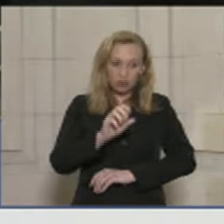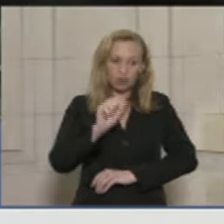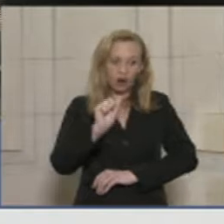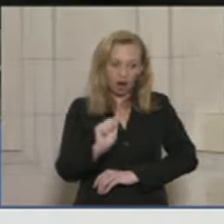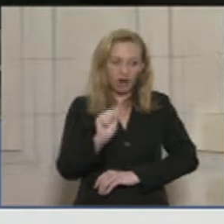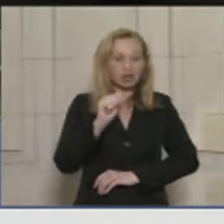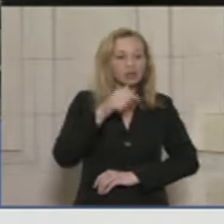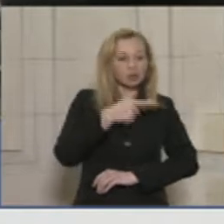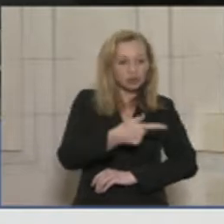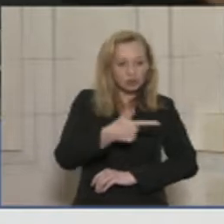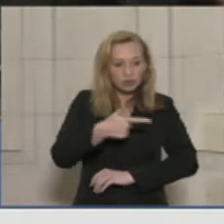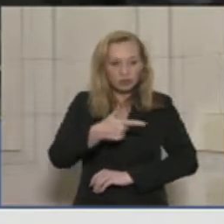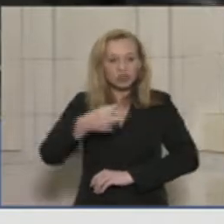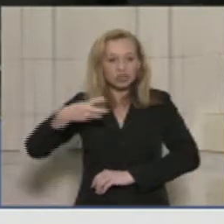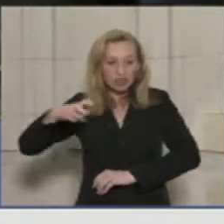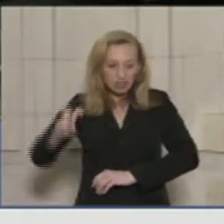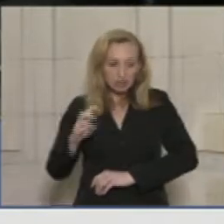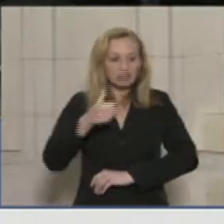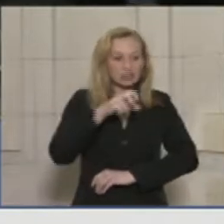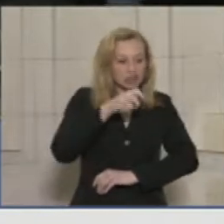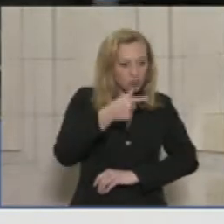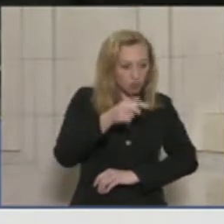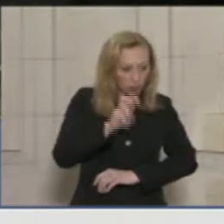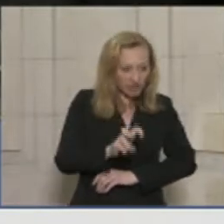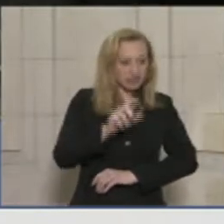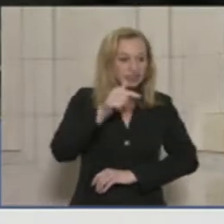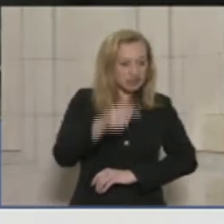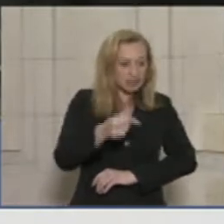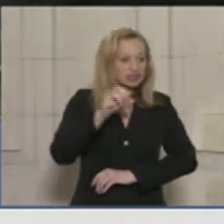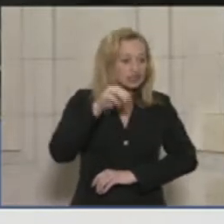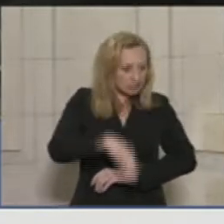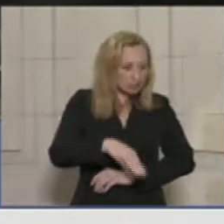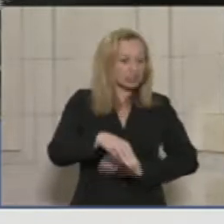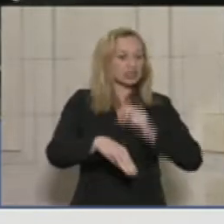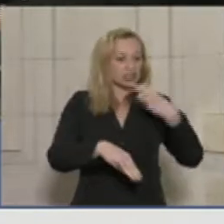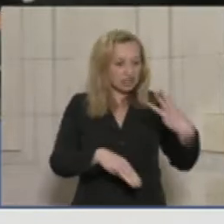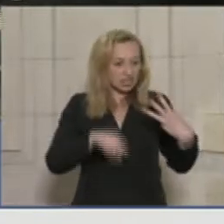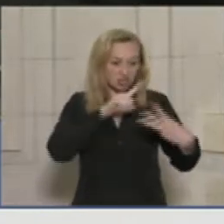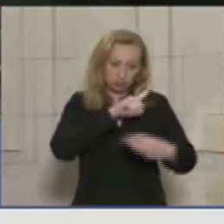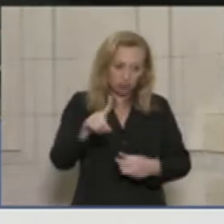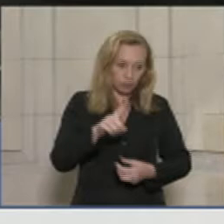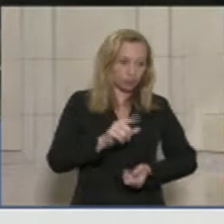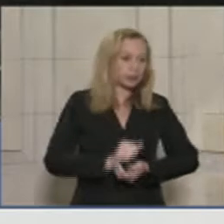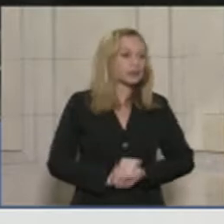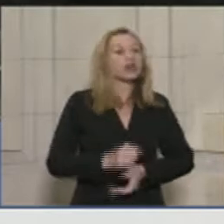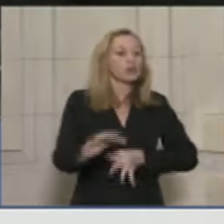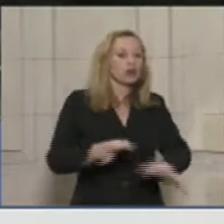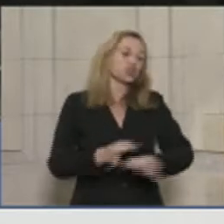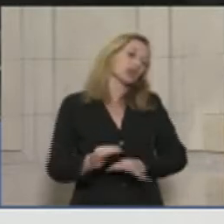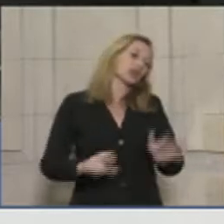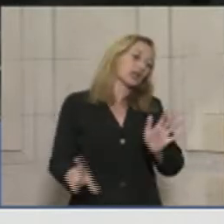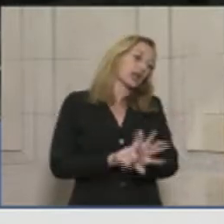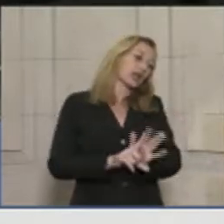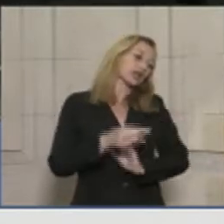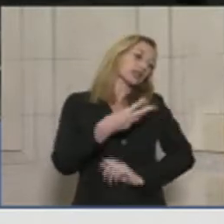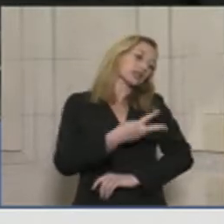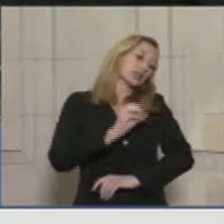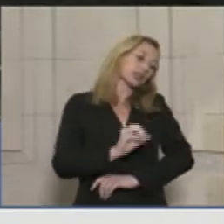795-A de 2015, 57 sim e 3 não. Projeto de lei